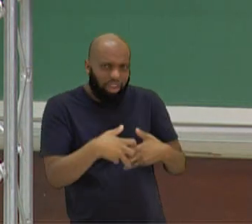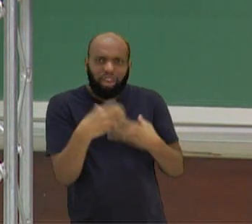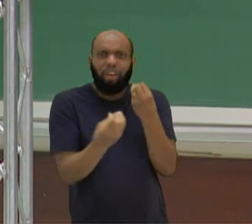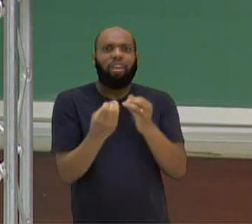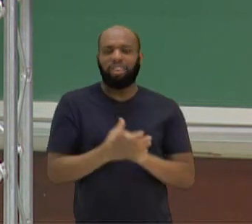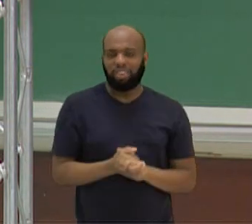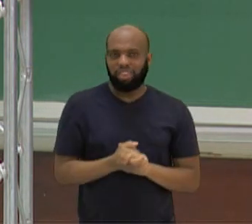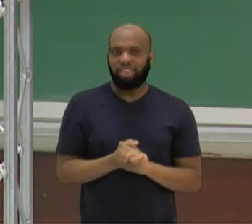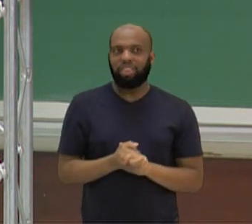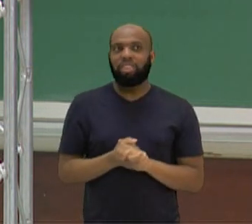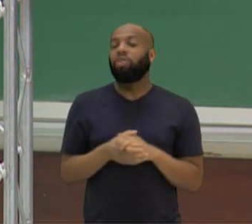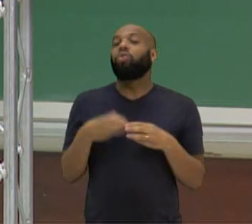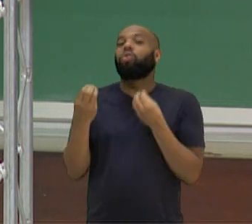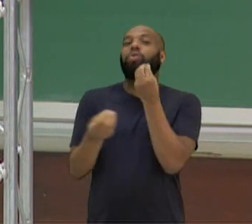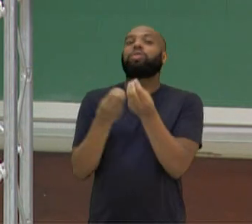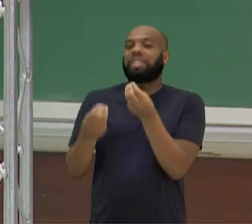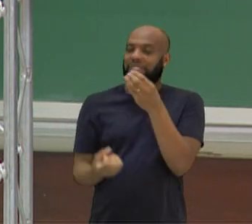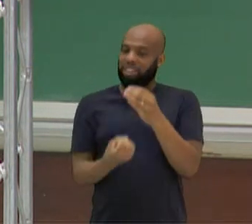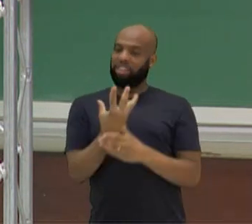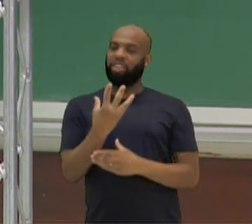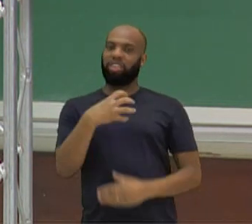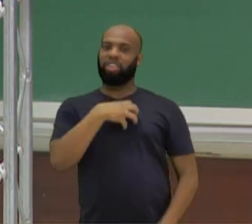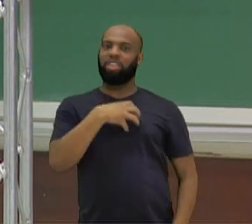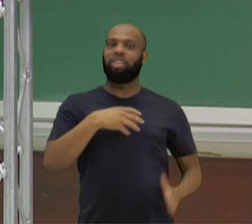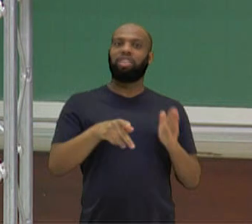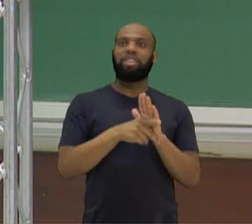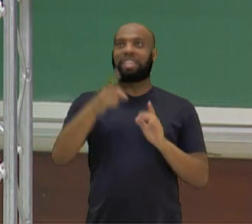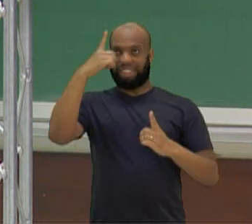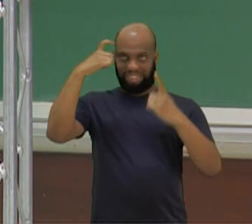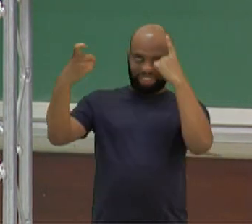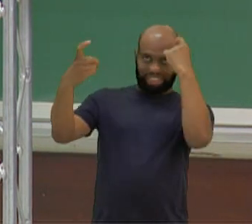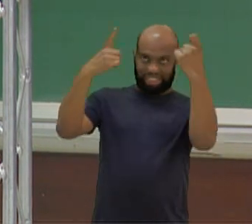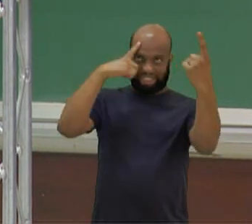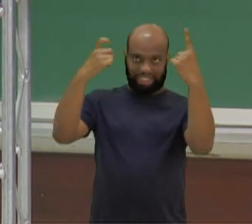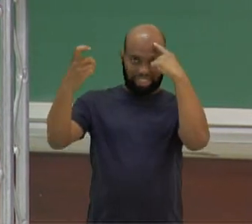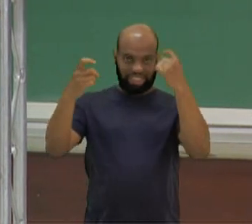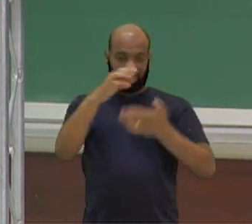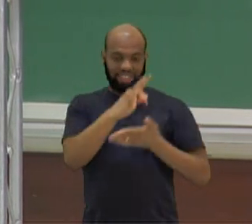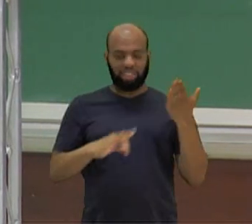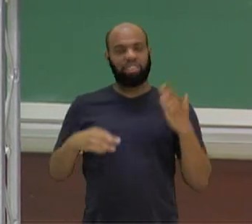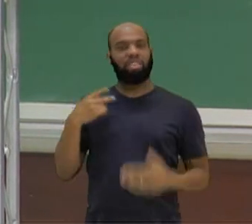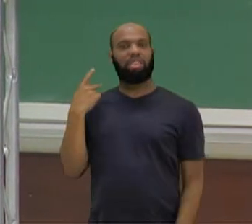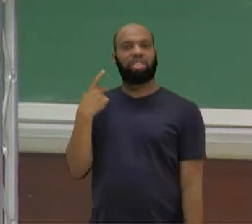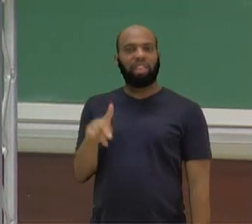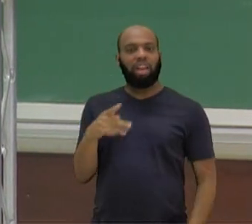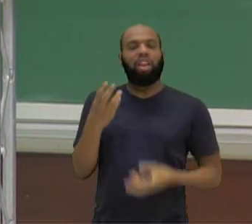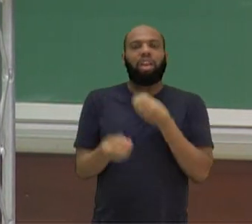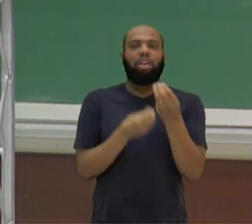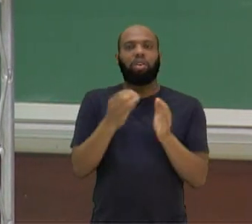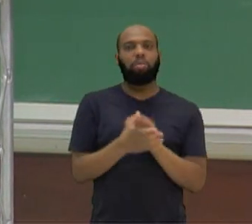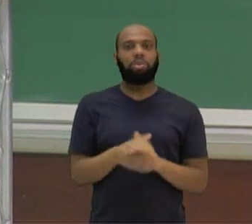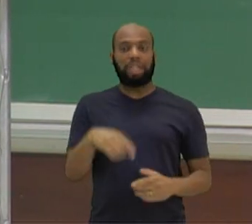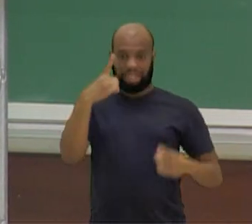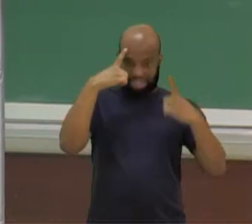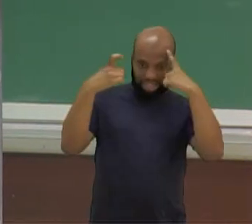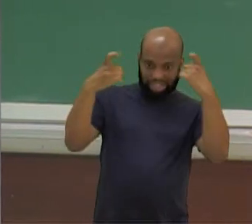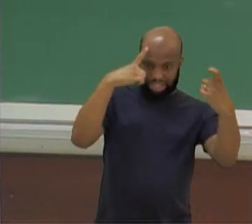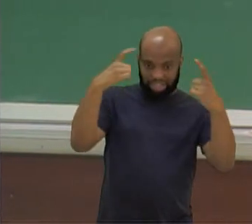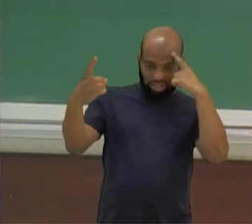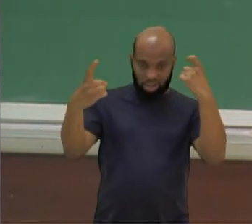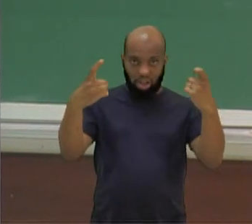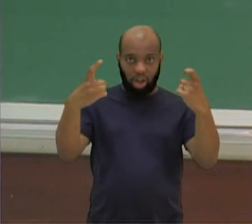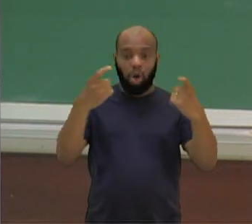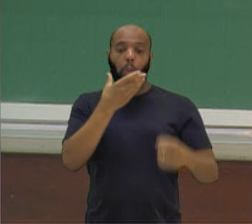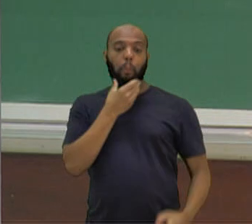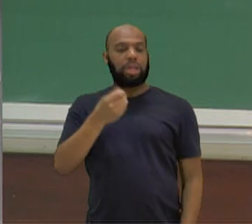que o autor criou, então, essa invenção no texto dele? Ele imaginou que o menino não sabia